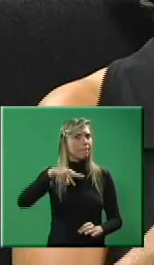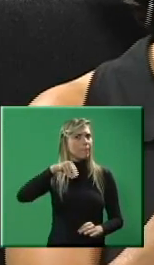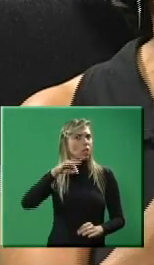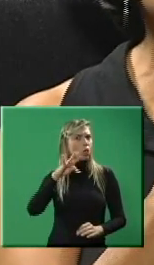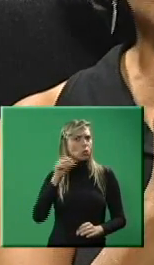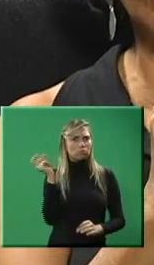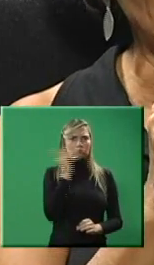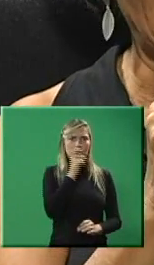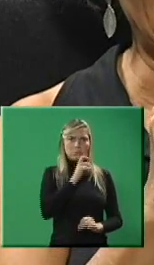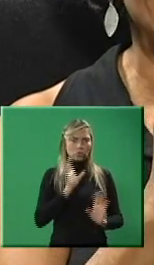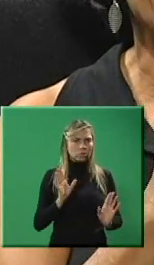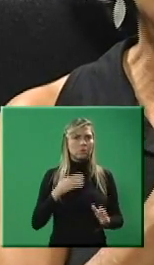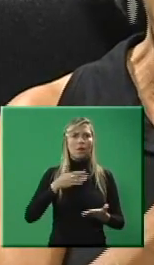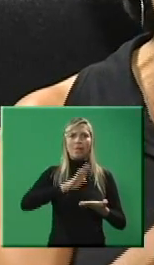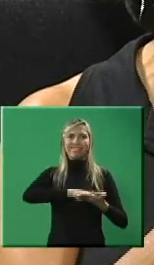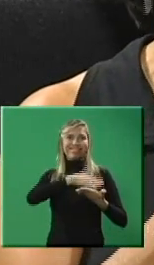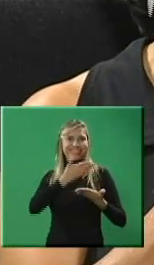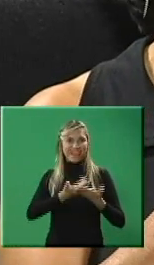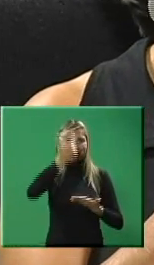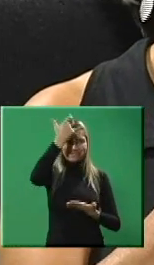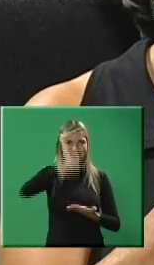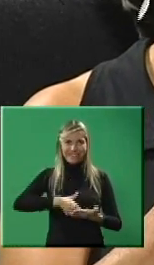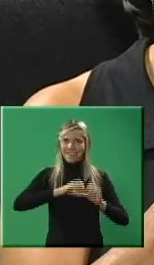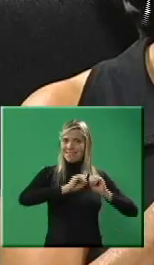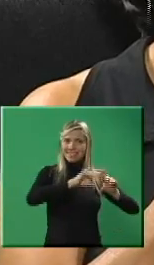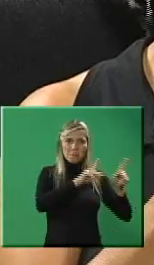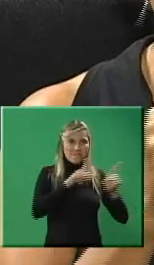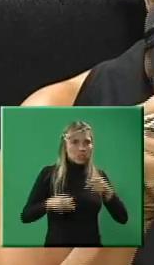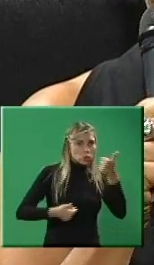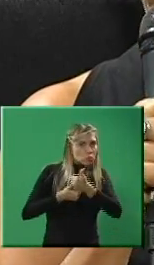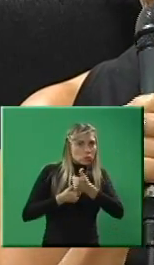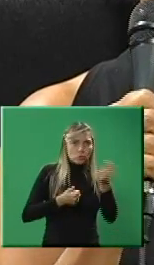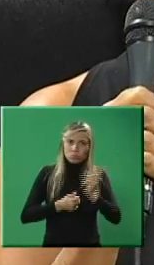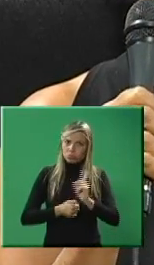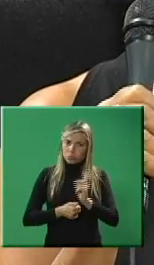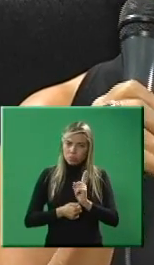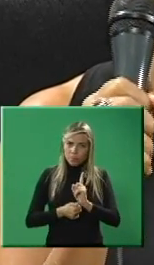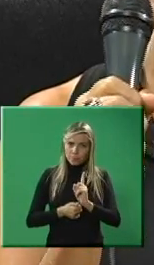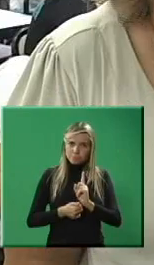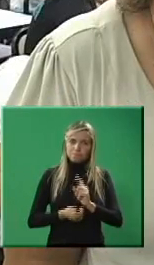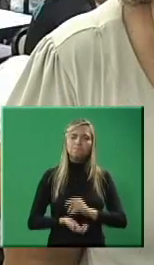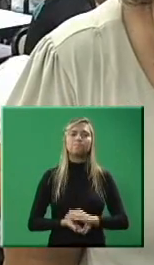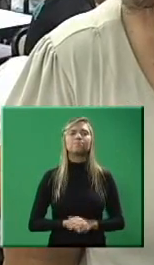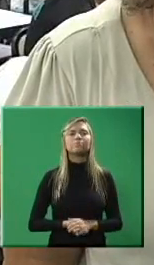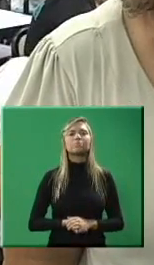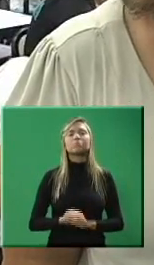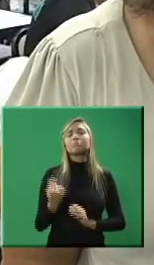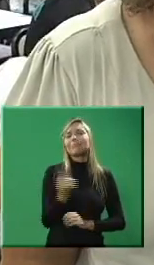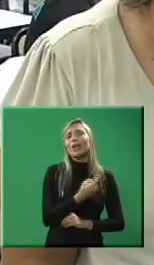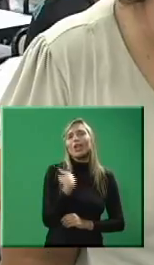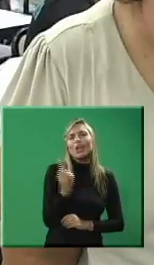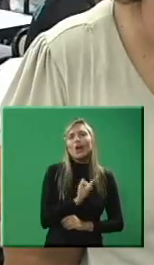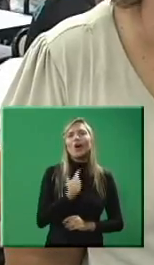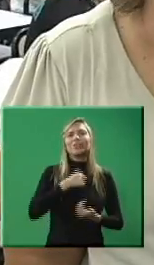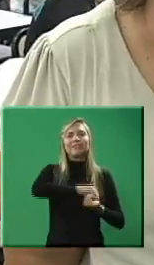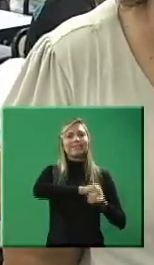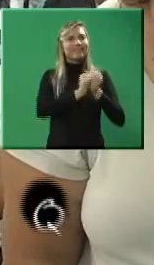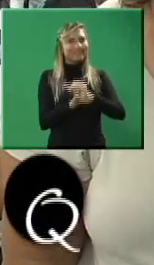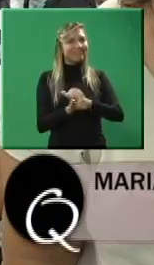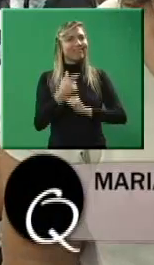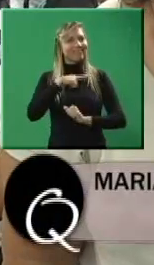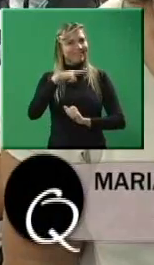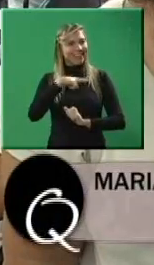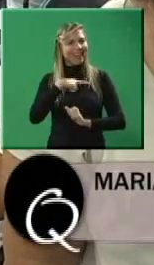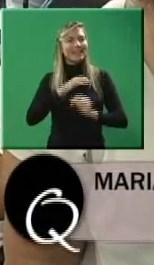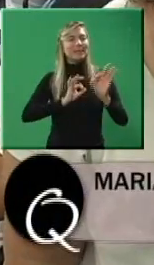conseguido já modificar na ação mesmo, né? No fazer pedagógico. A gente faz alguma adaptação quando